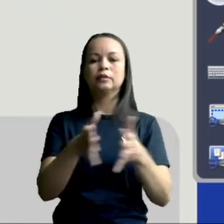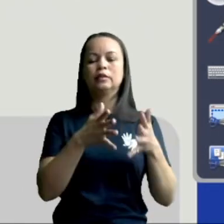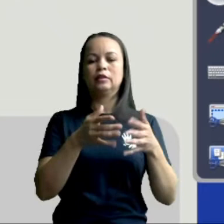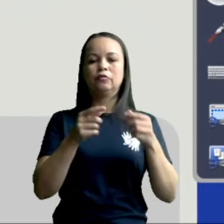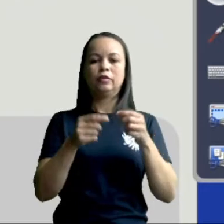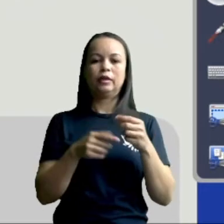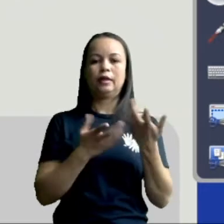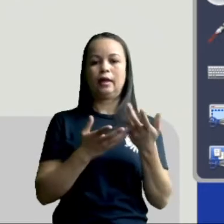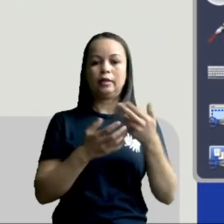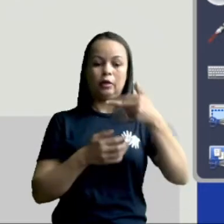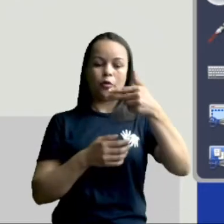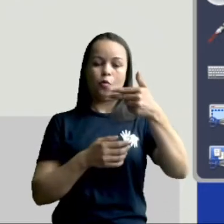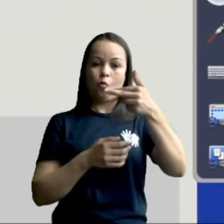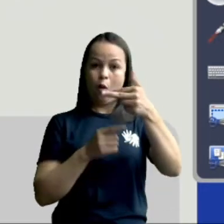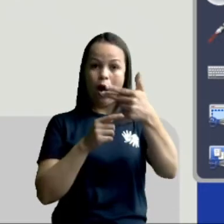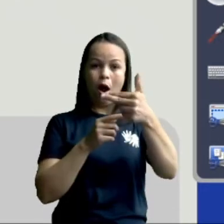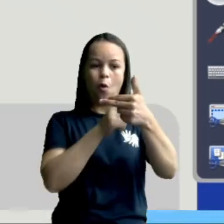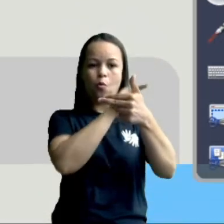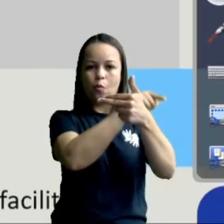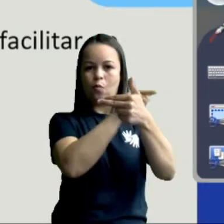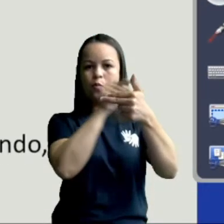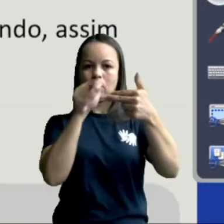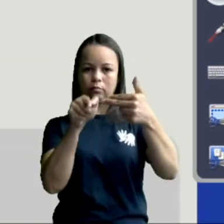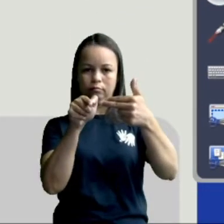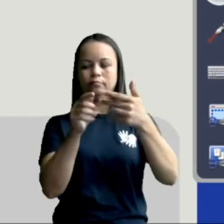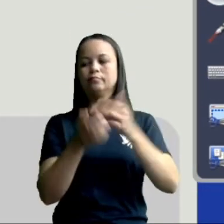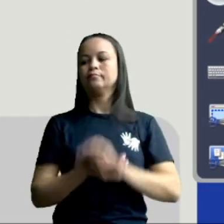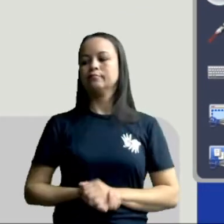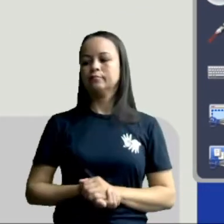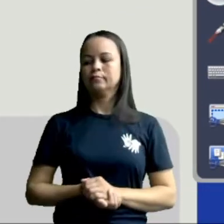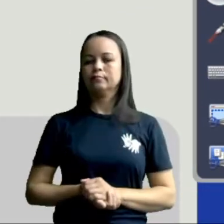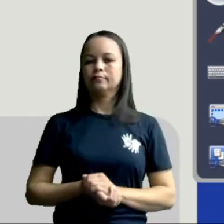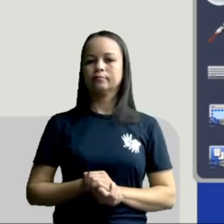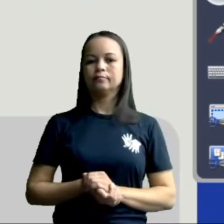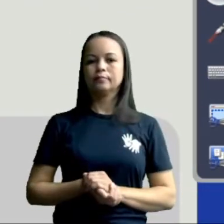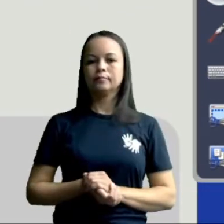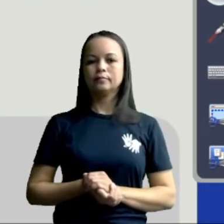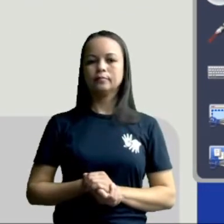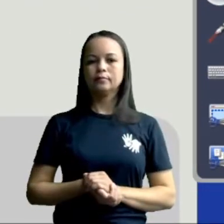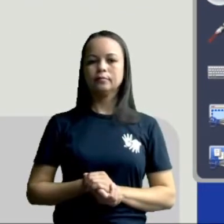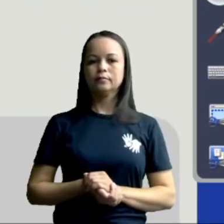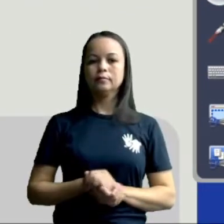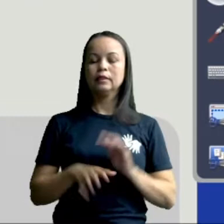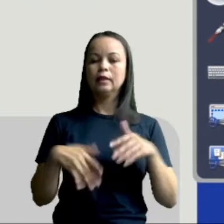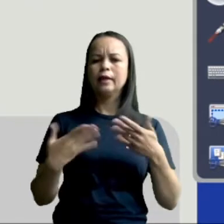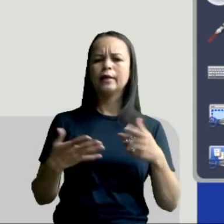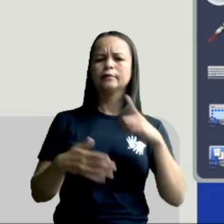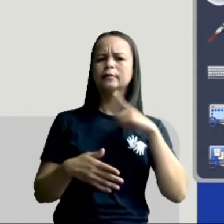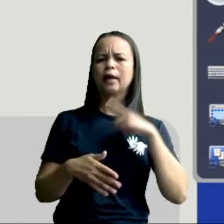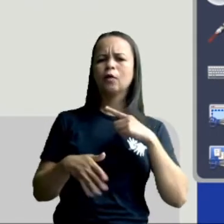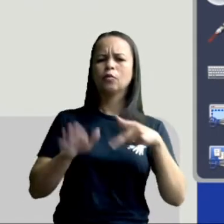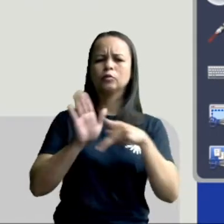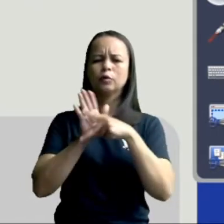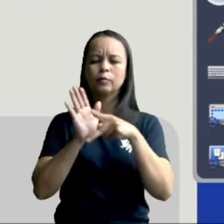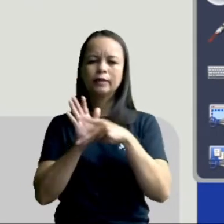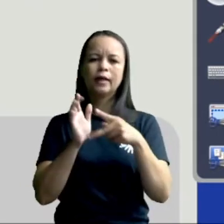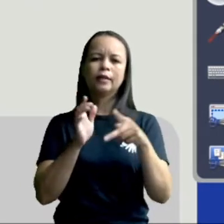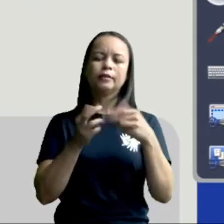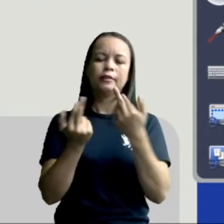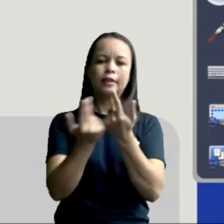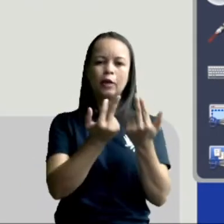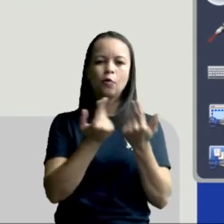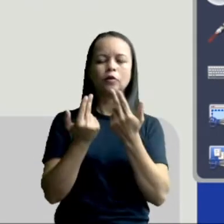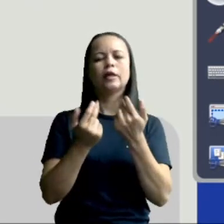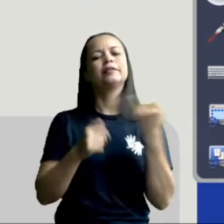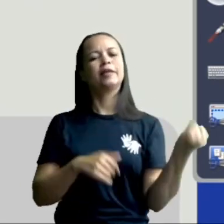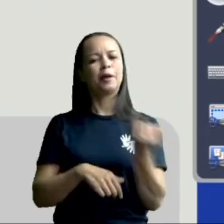cada lado do símbolo de igual. Tranquilo? E aí, gente, tem algumas propriedades da igualdade que também